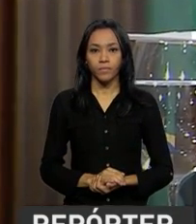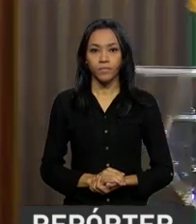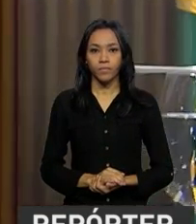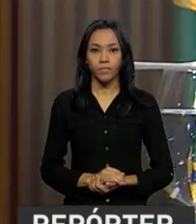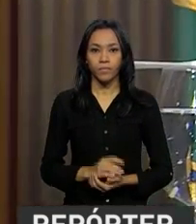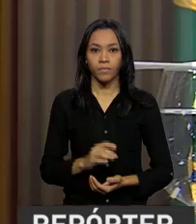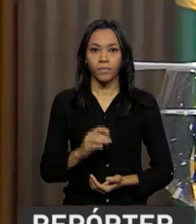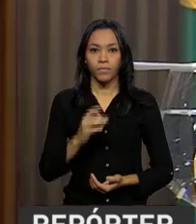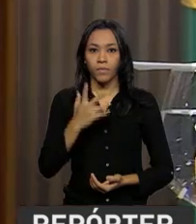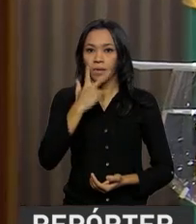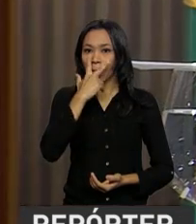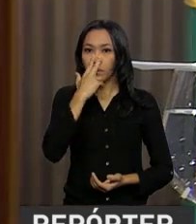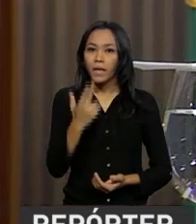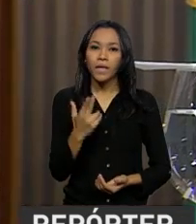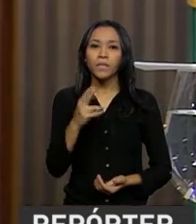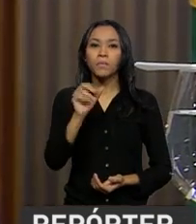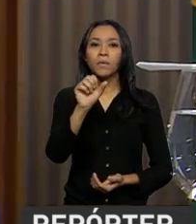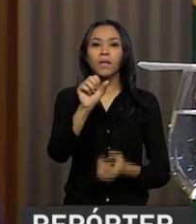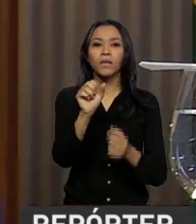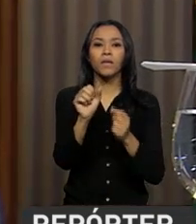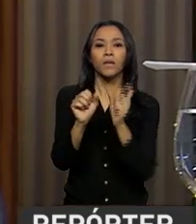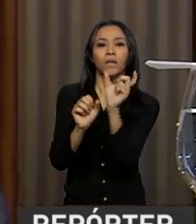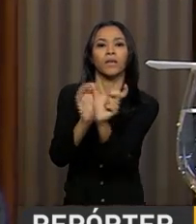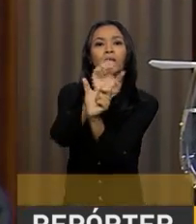uma espécie de semi-parlamentarismo.